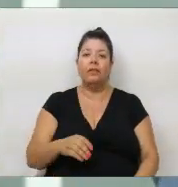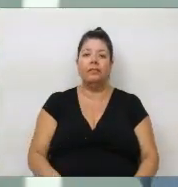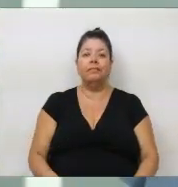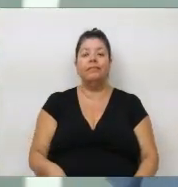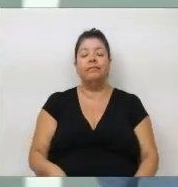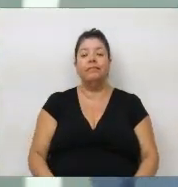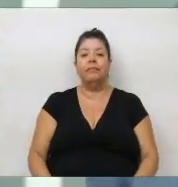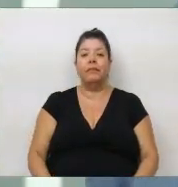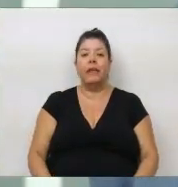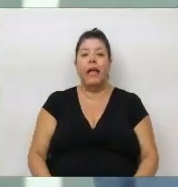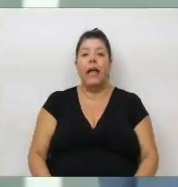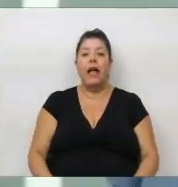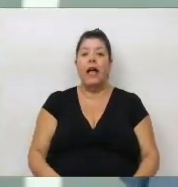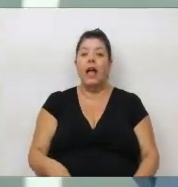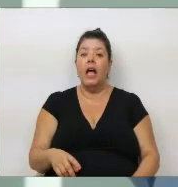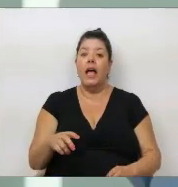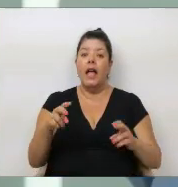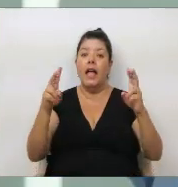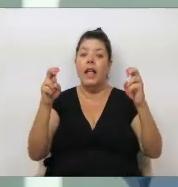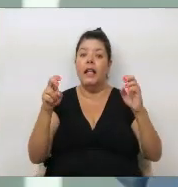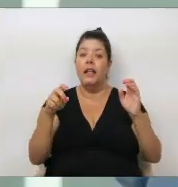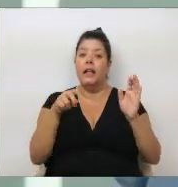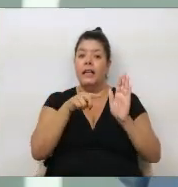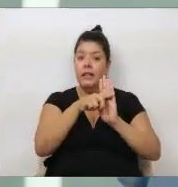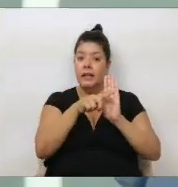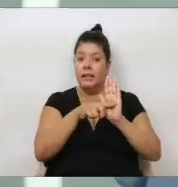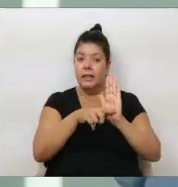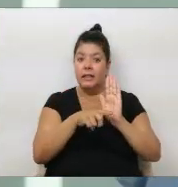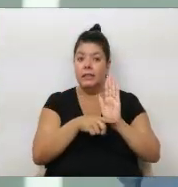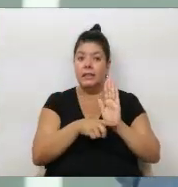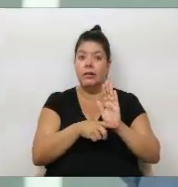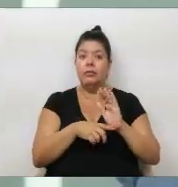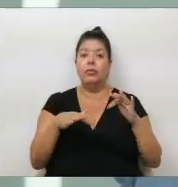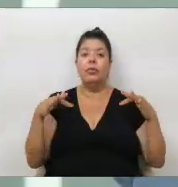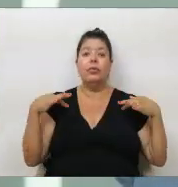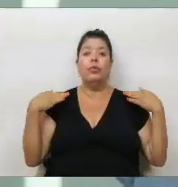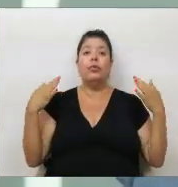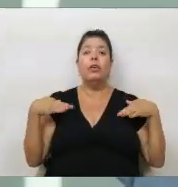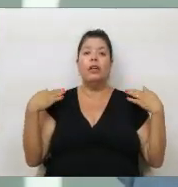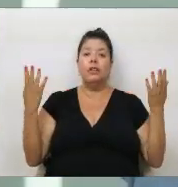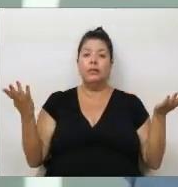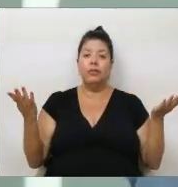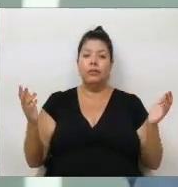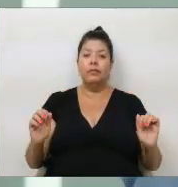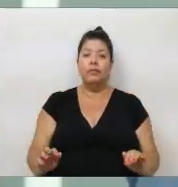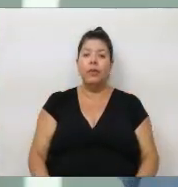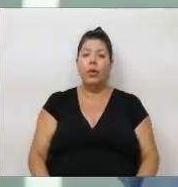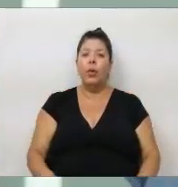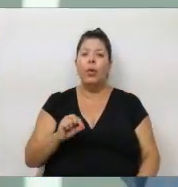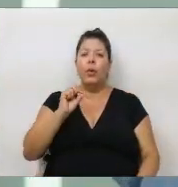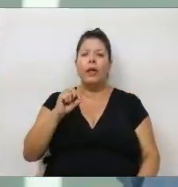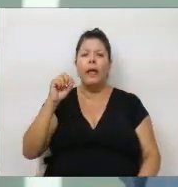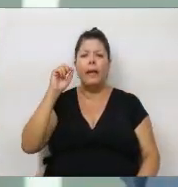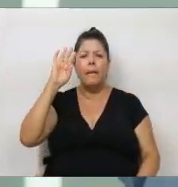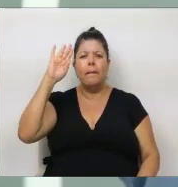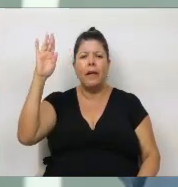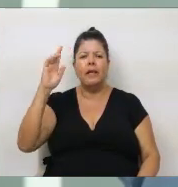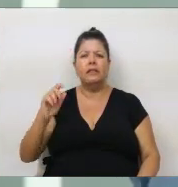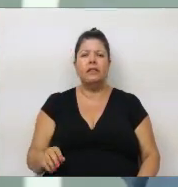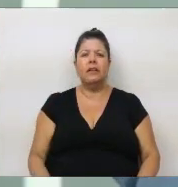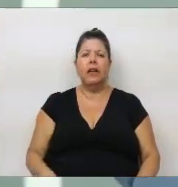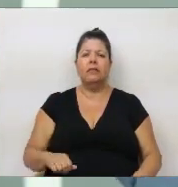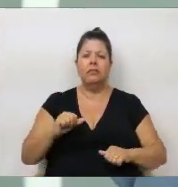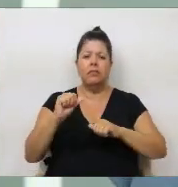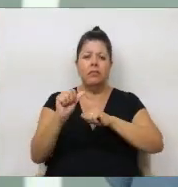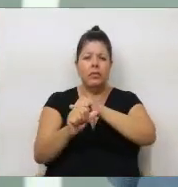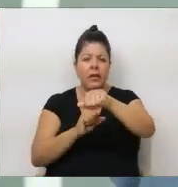E na questão do turismo, o que é que você pensa de medidas que vocês pensam em tomar